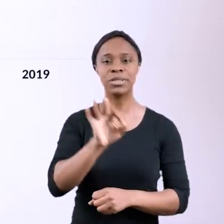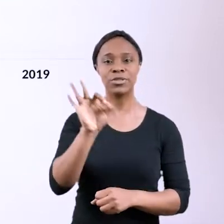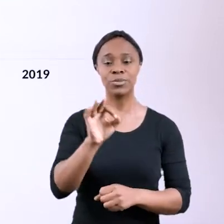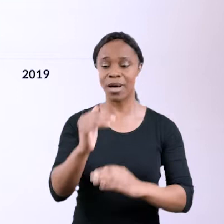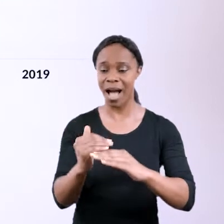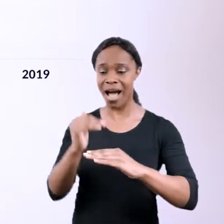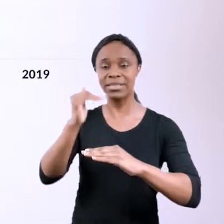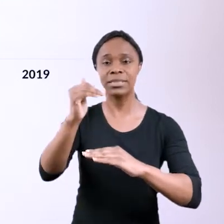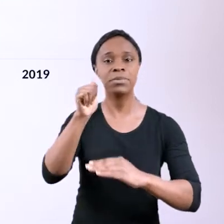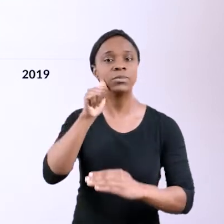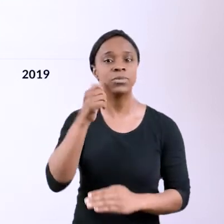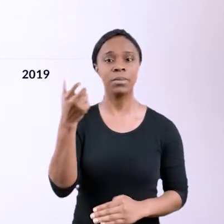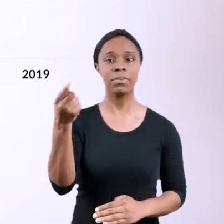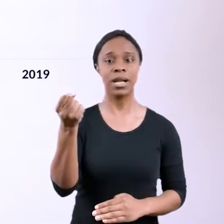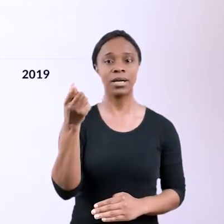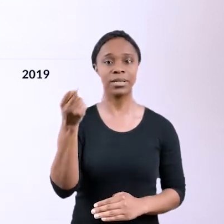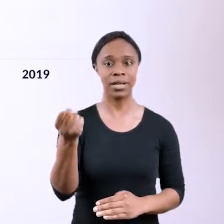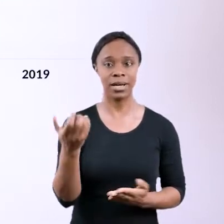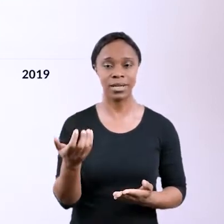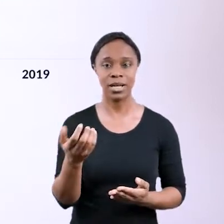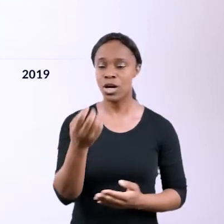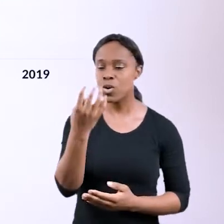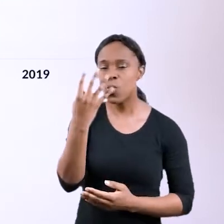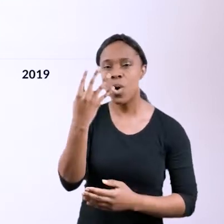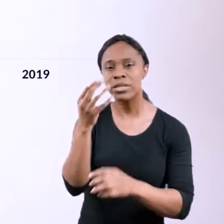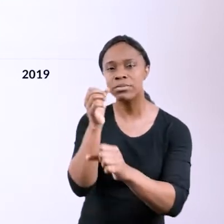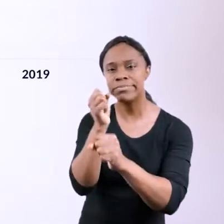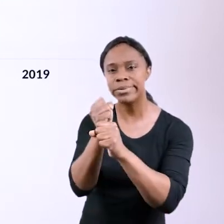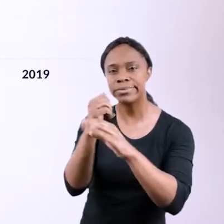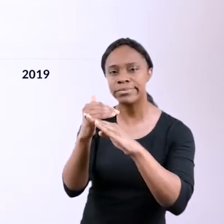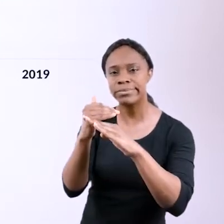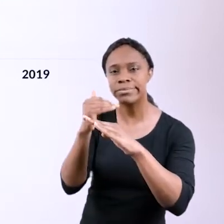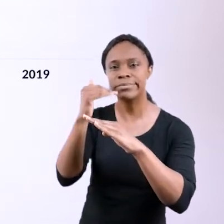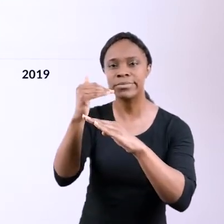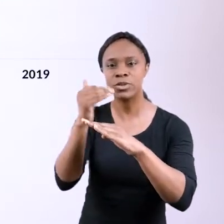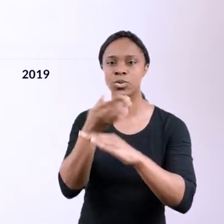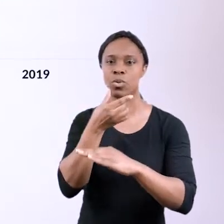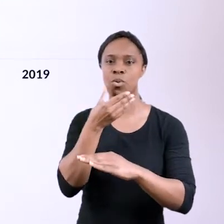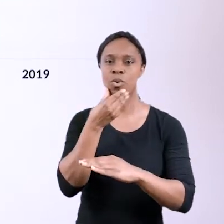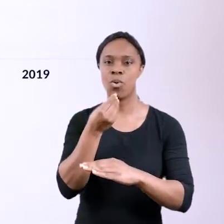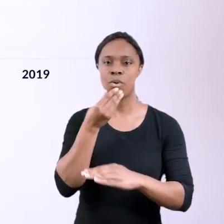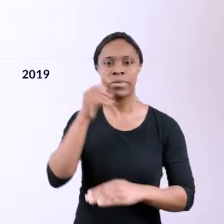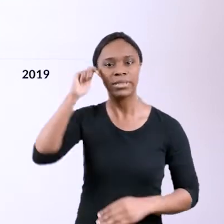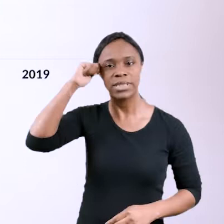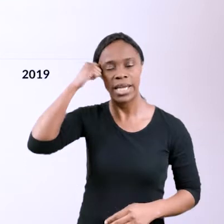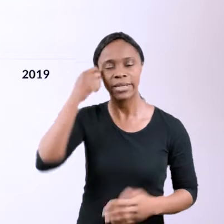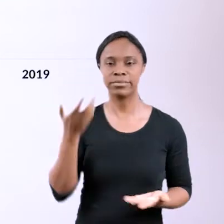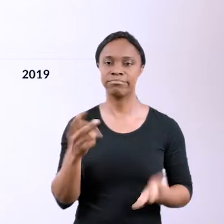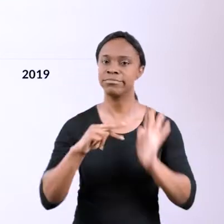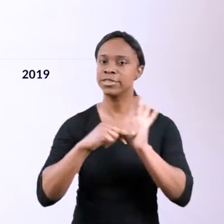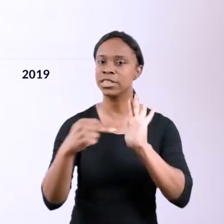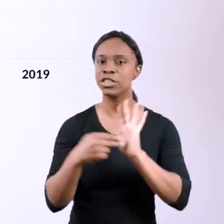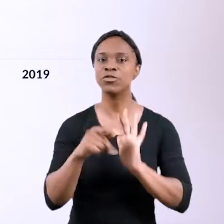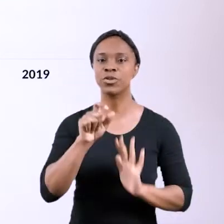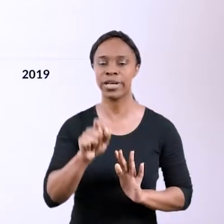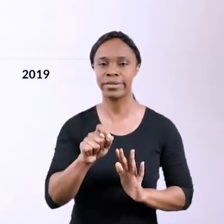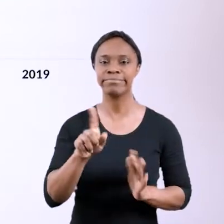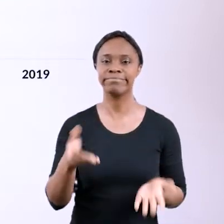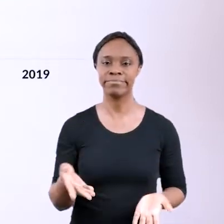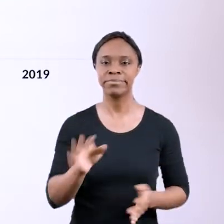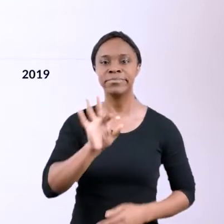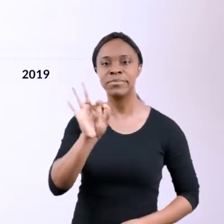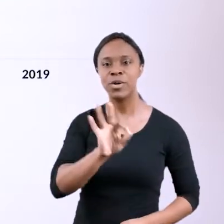mulheres brancas e pouco mais de 4 pontos percentuais acima dos homens negros. Ou seja,